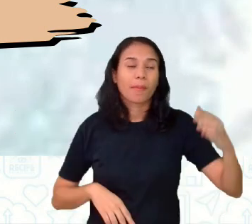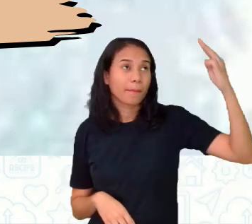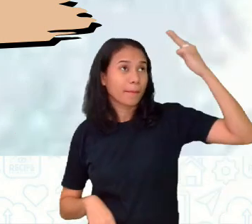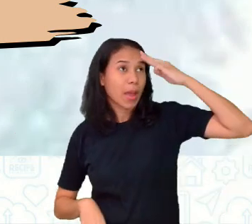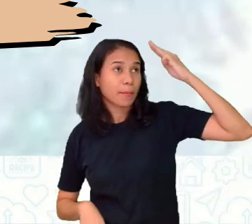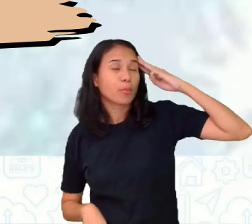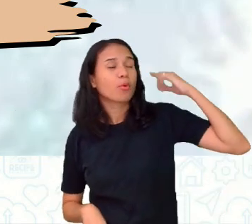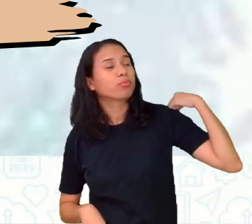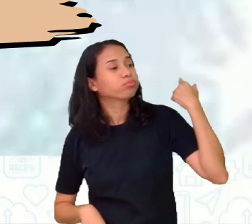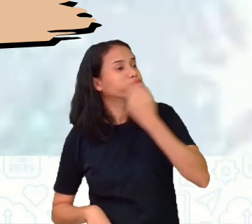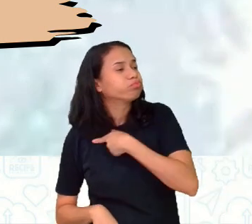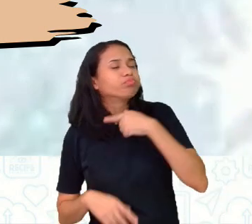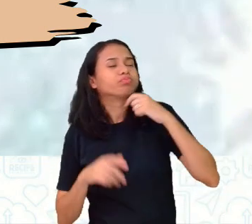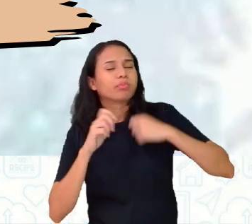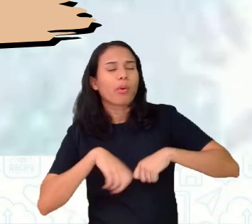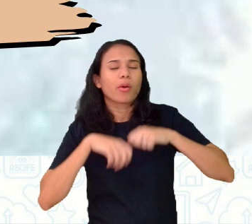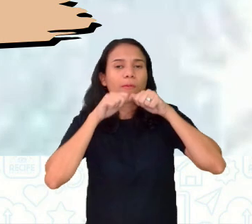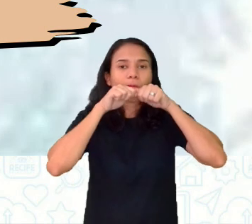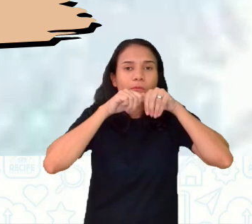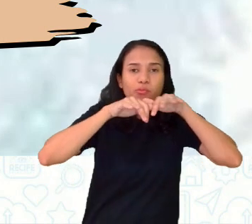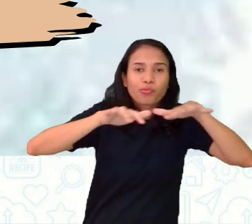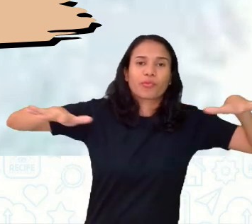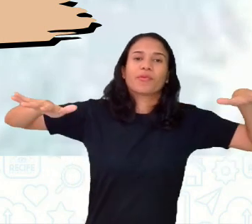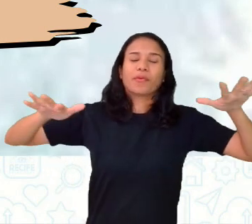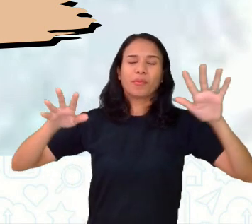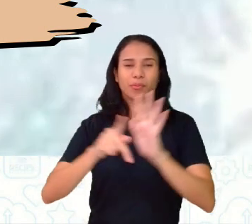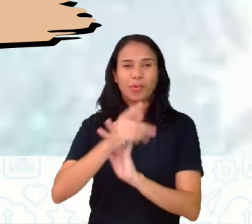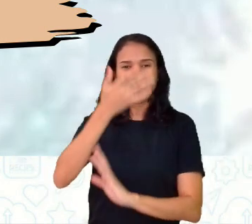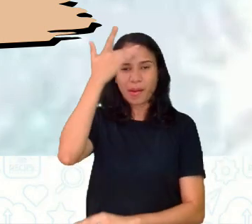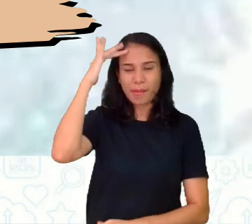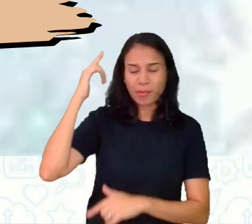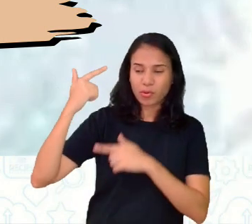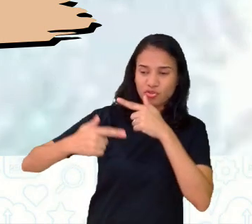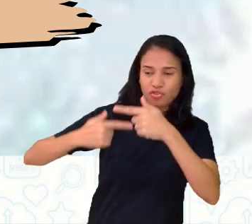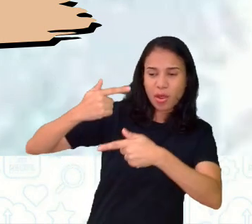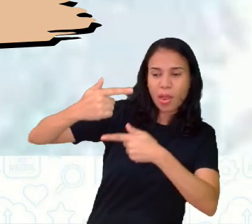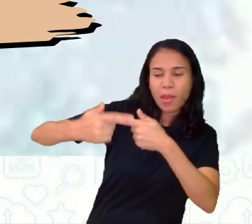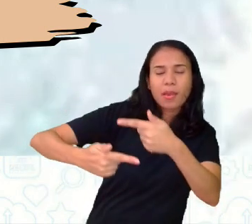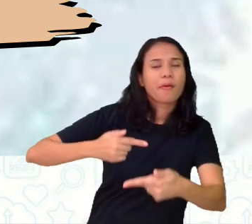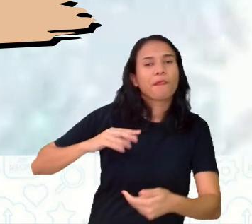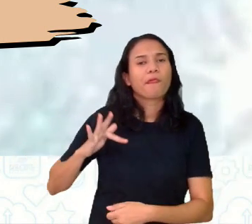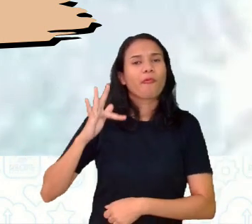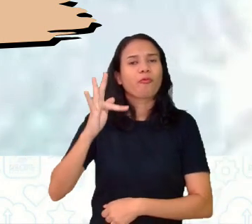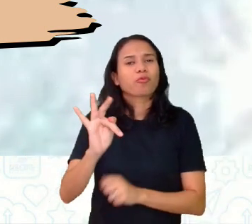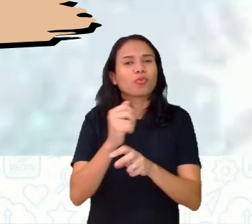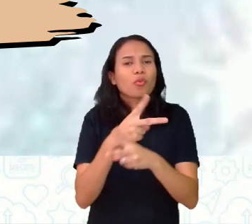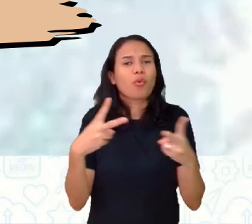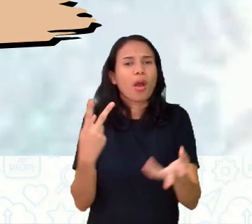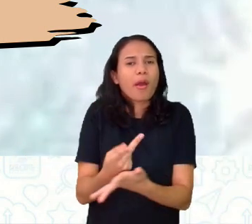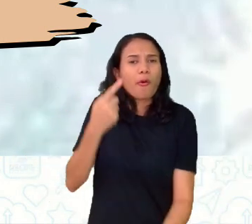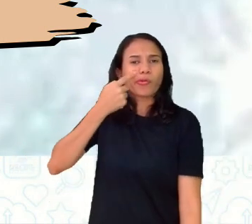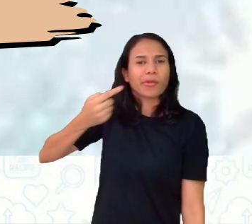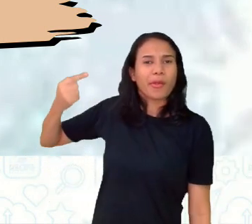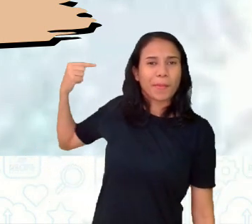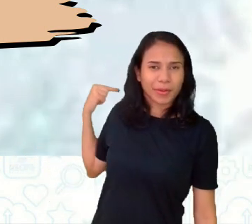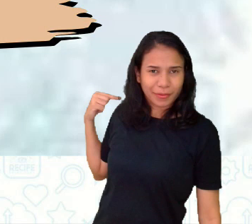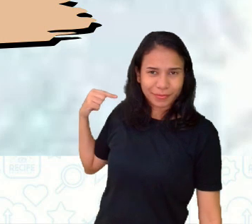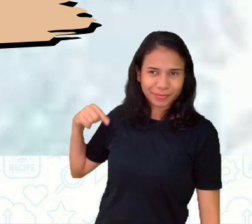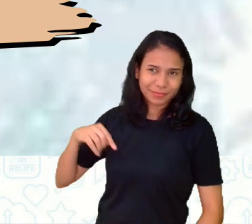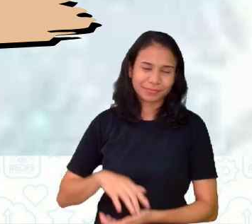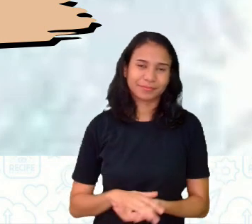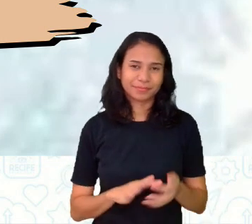que a gente pode transmitir, né, para outras gerações algo que aconteceu no